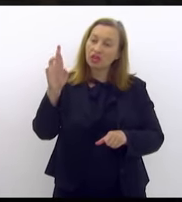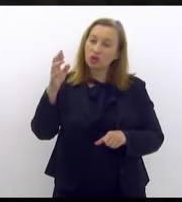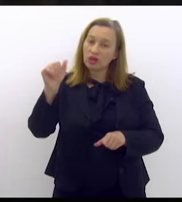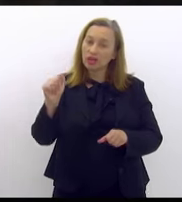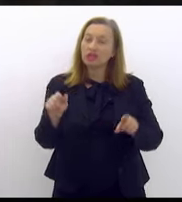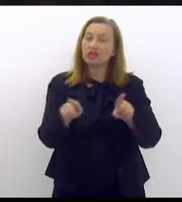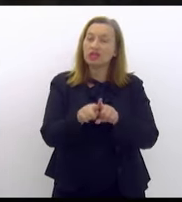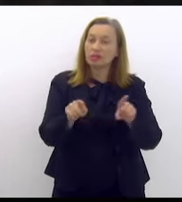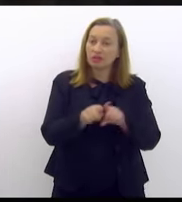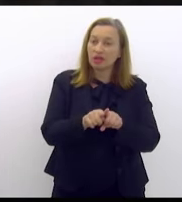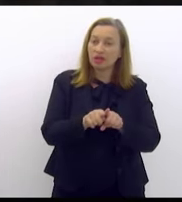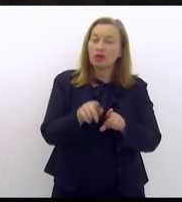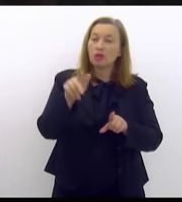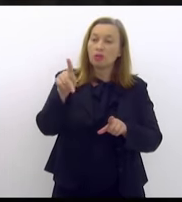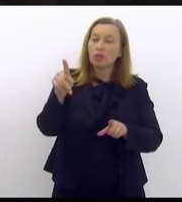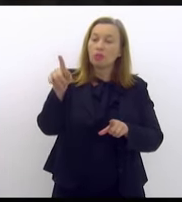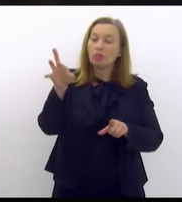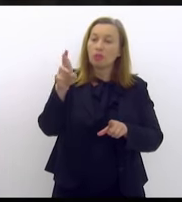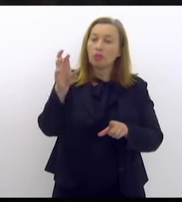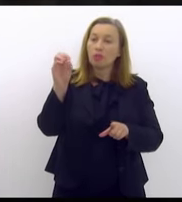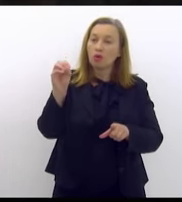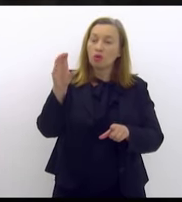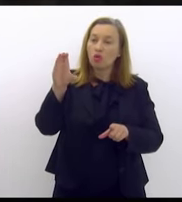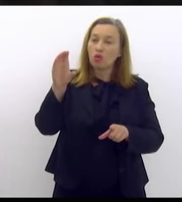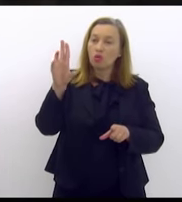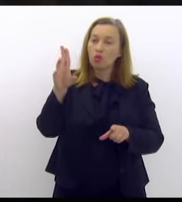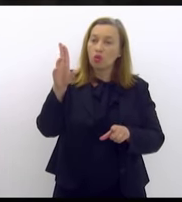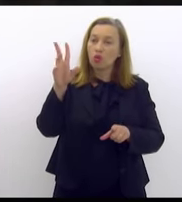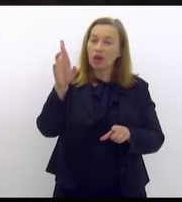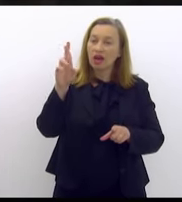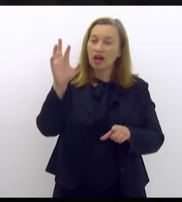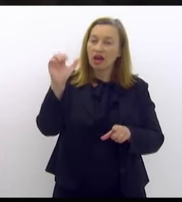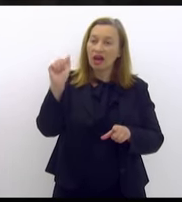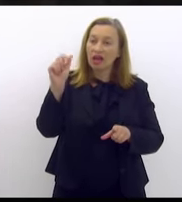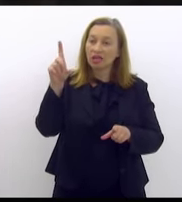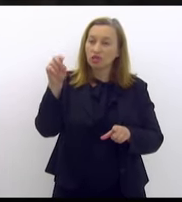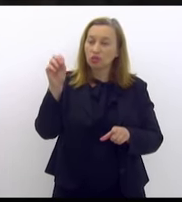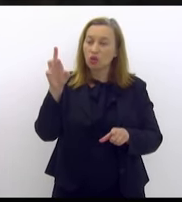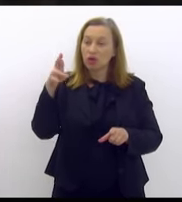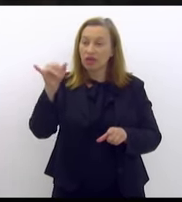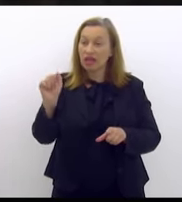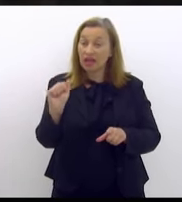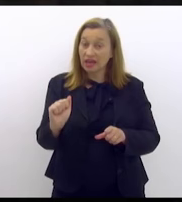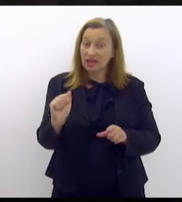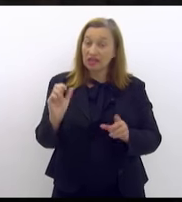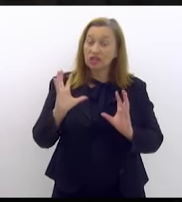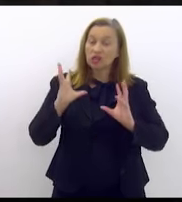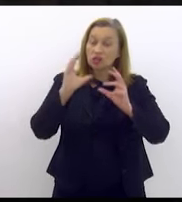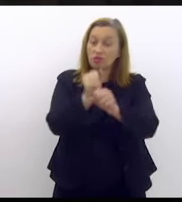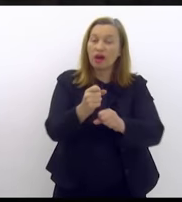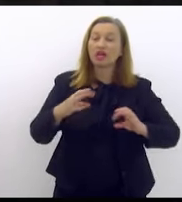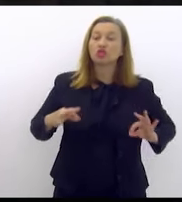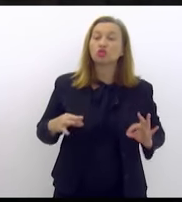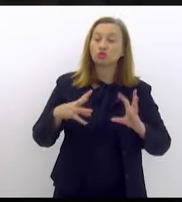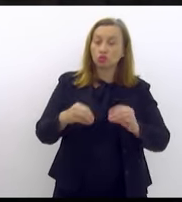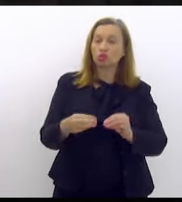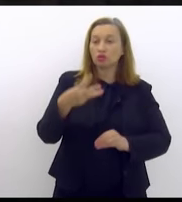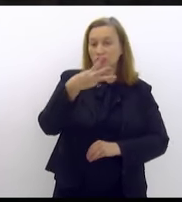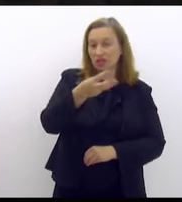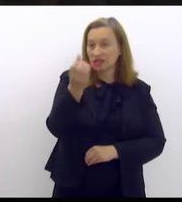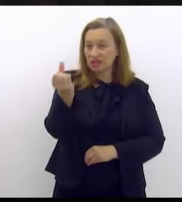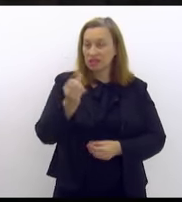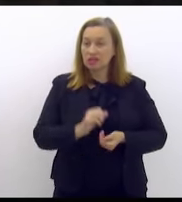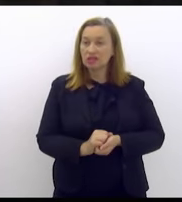três, são 33 secretarias. E veja só, um terço é